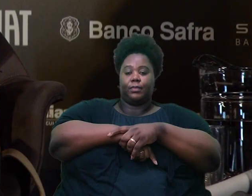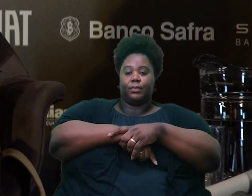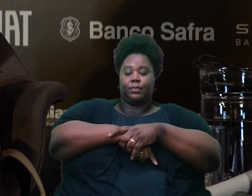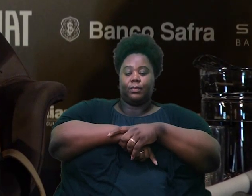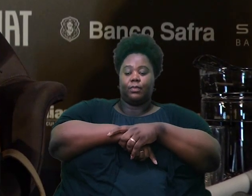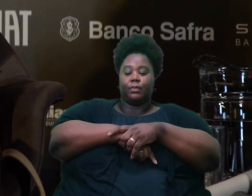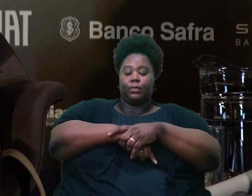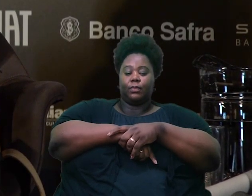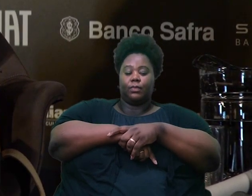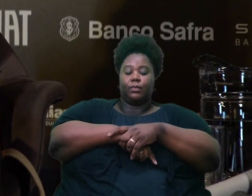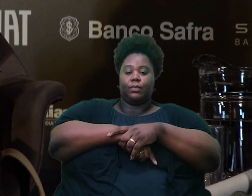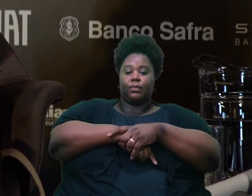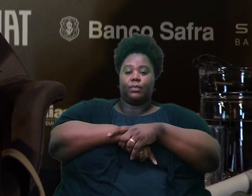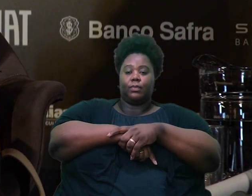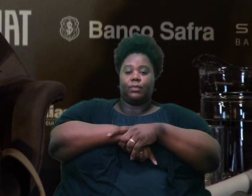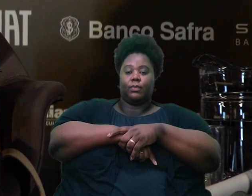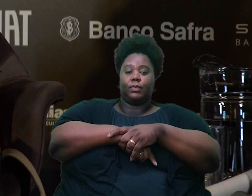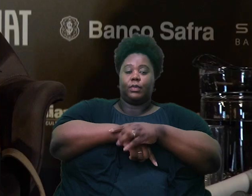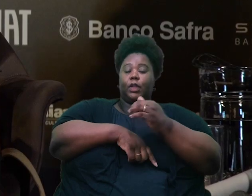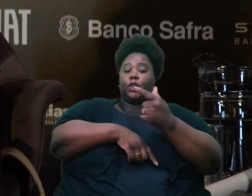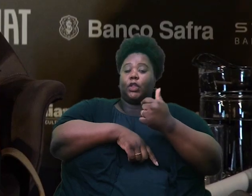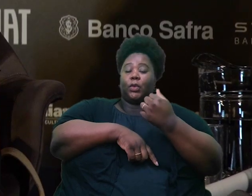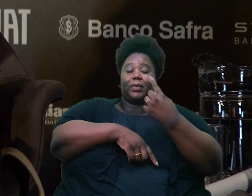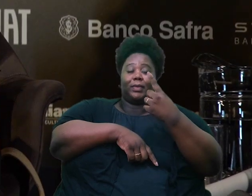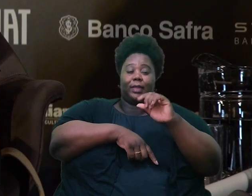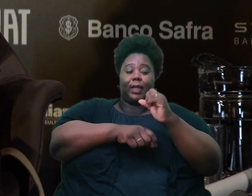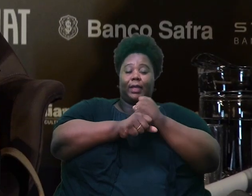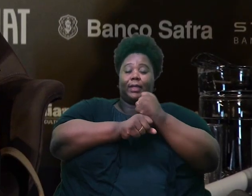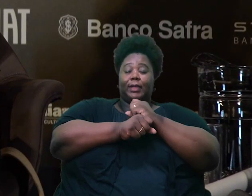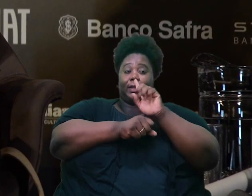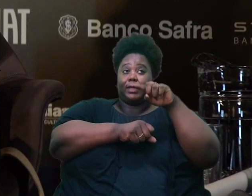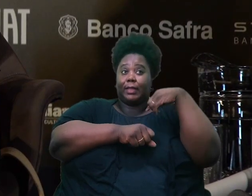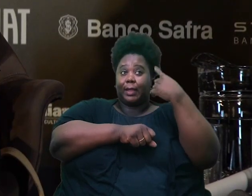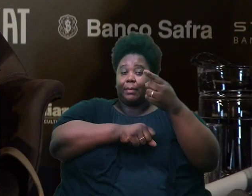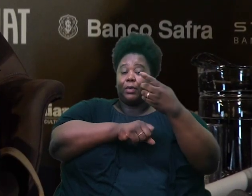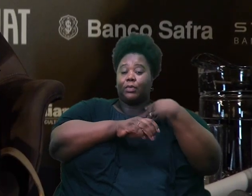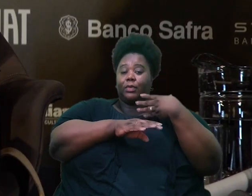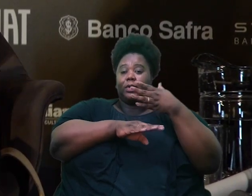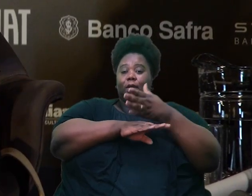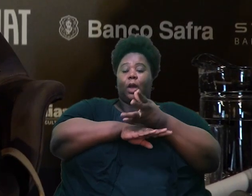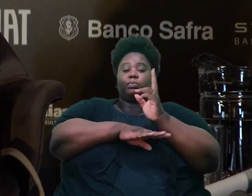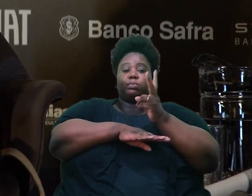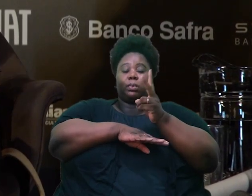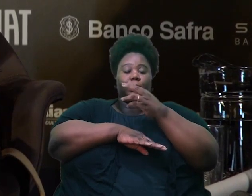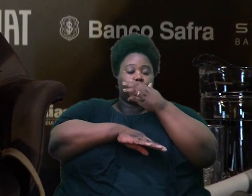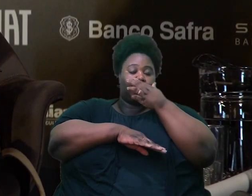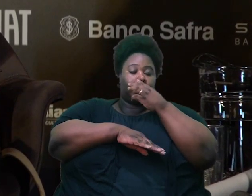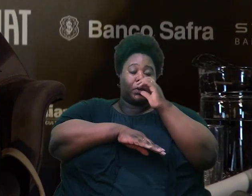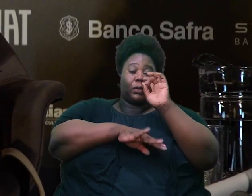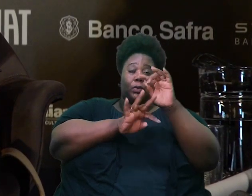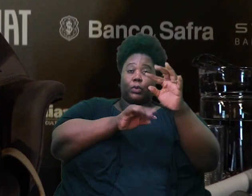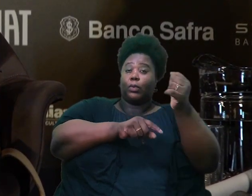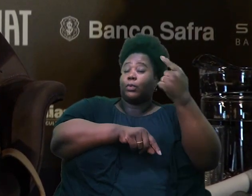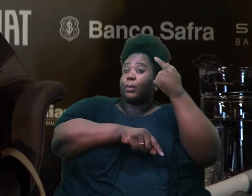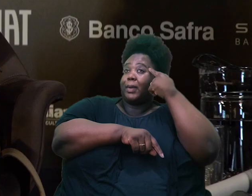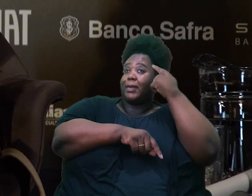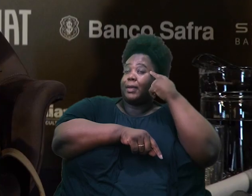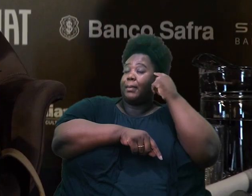uns 10 anos depois que eu entrei, eu continuei com todo aquele pensamento,